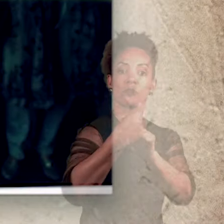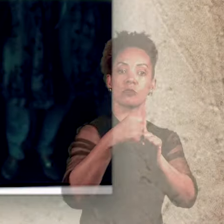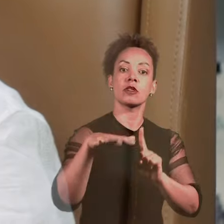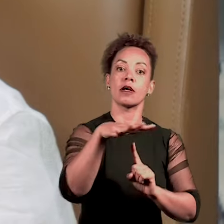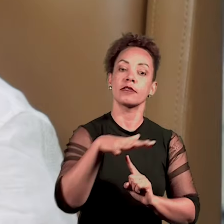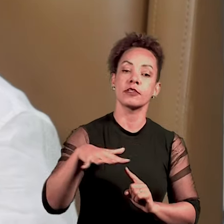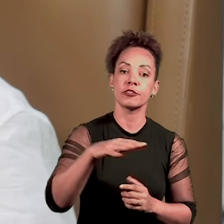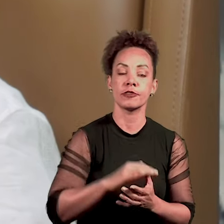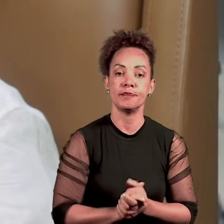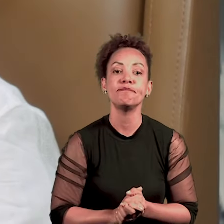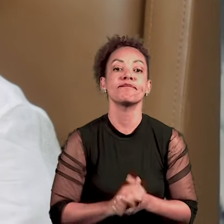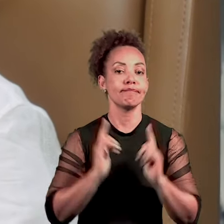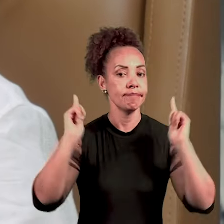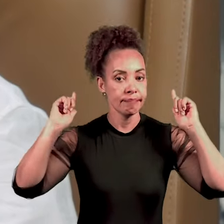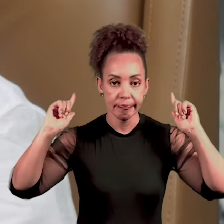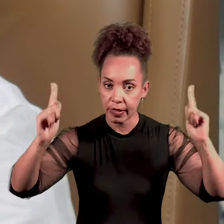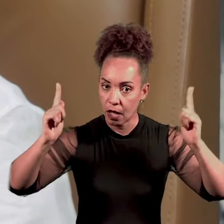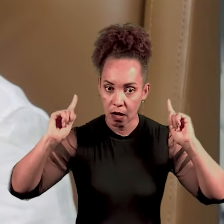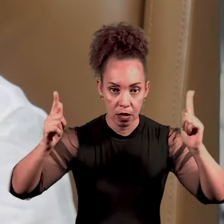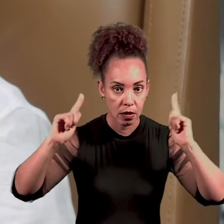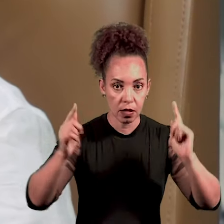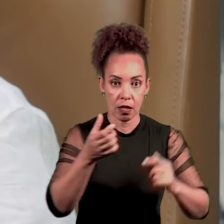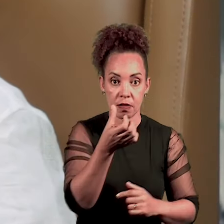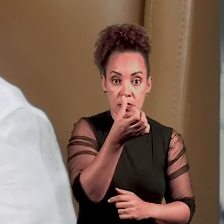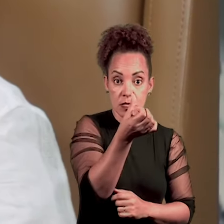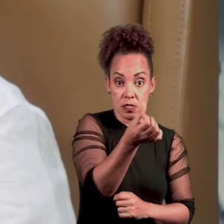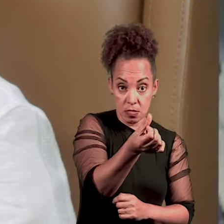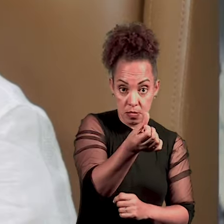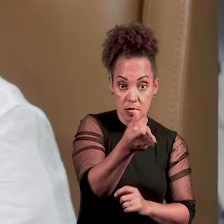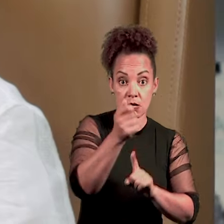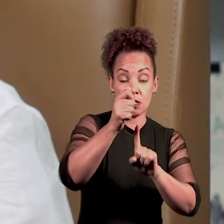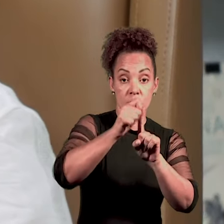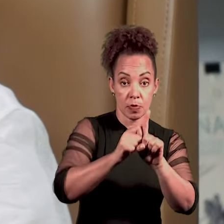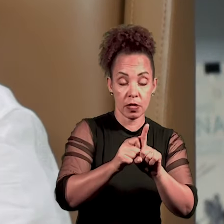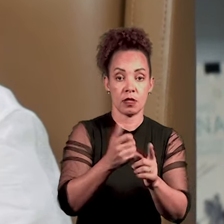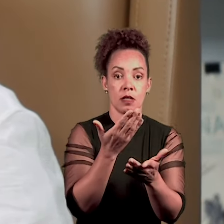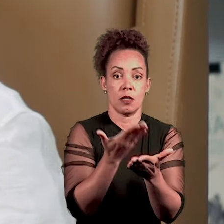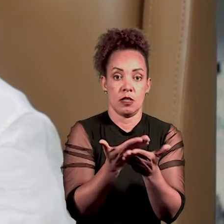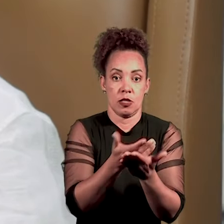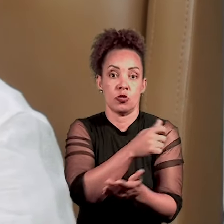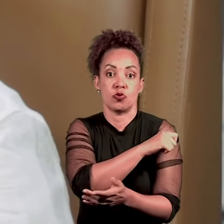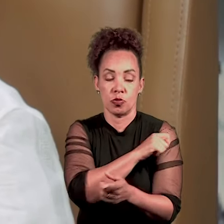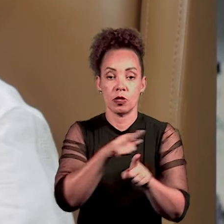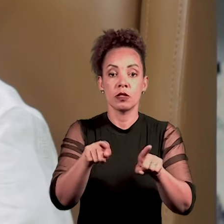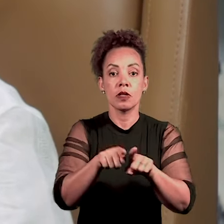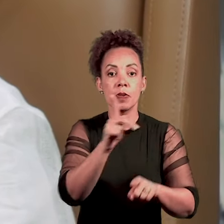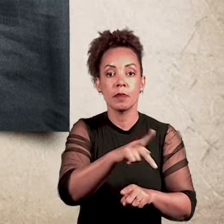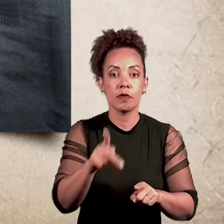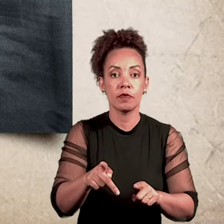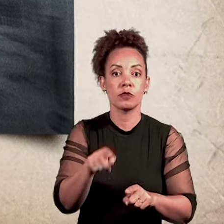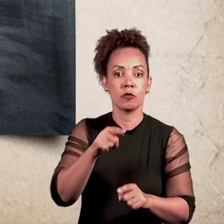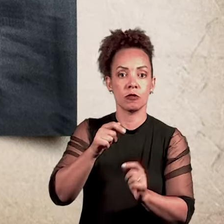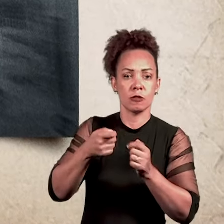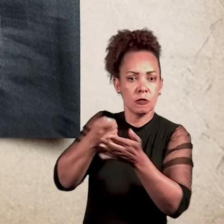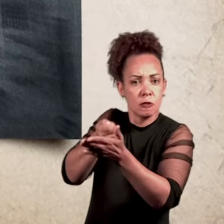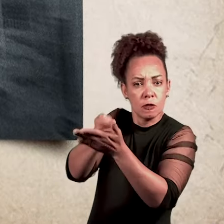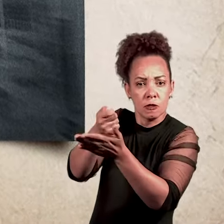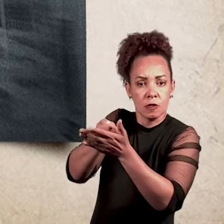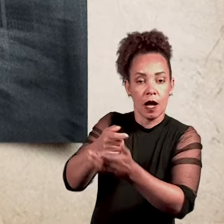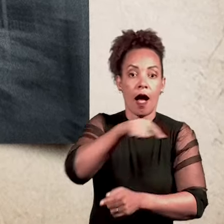uma greve de 6 meses, né, de estudantes e professores, que consegue convencer o governo do estado a